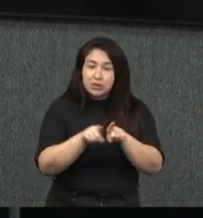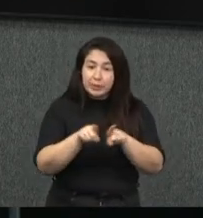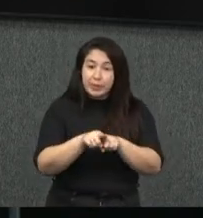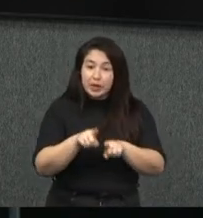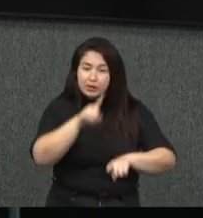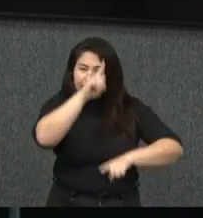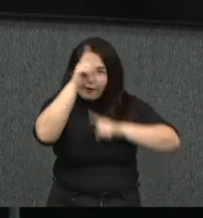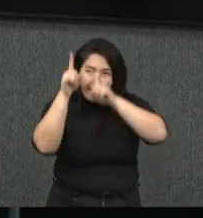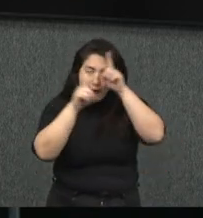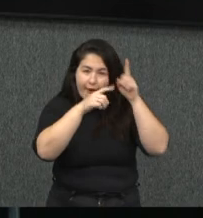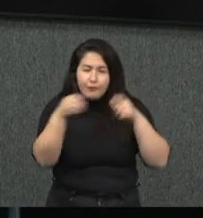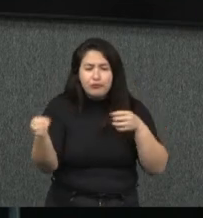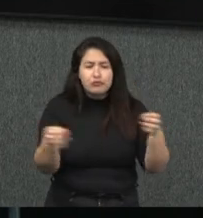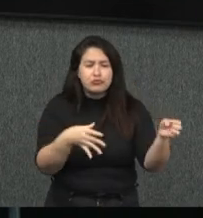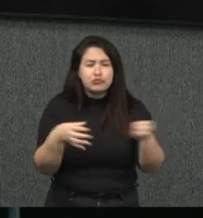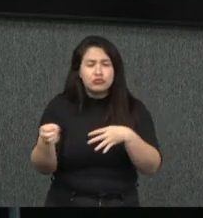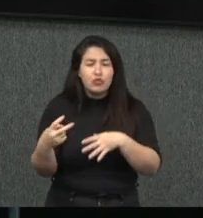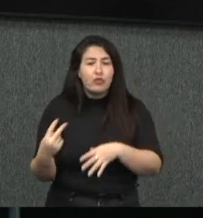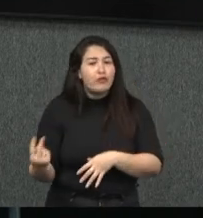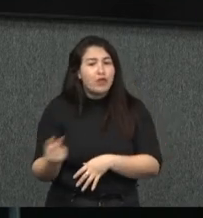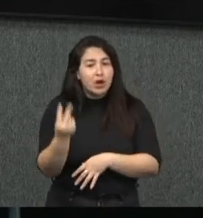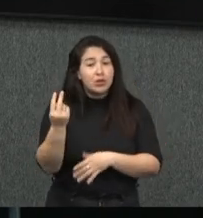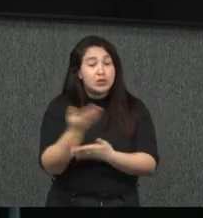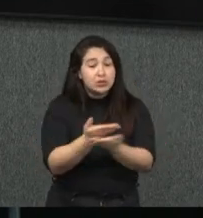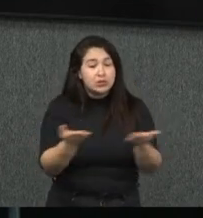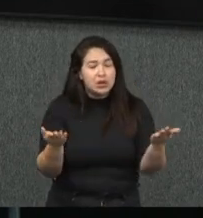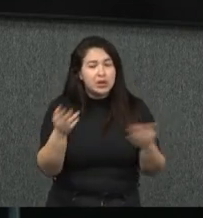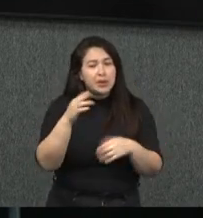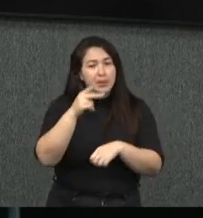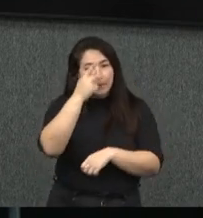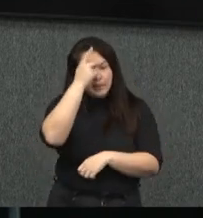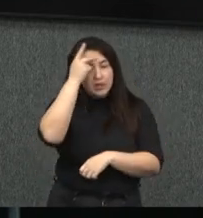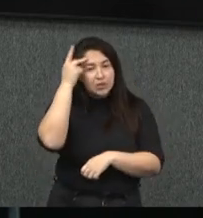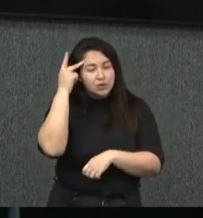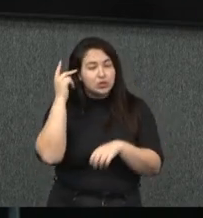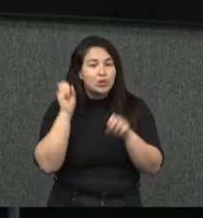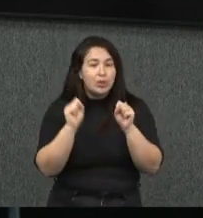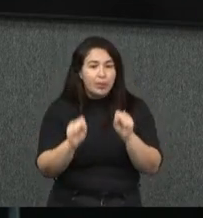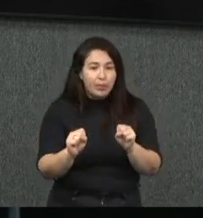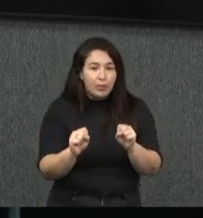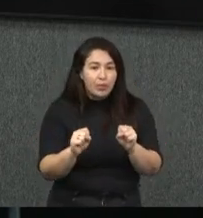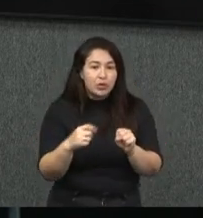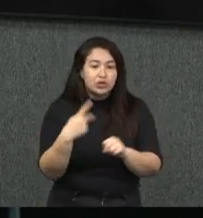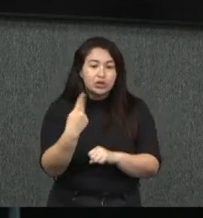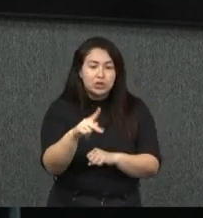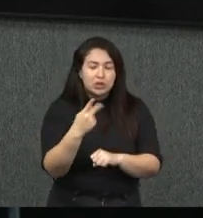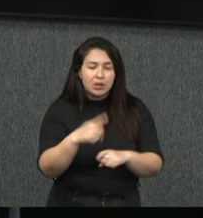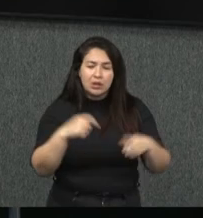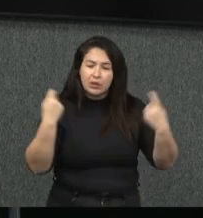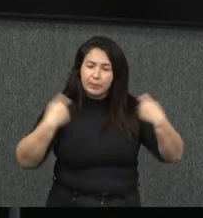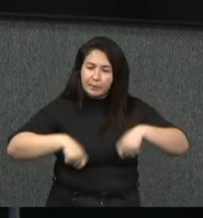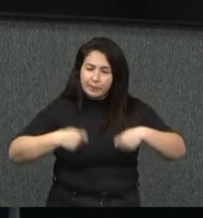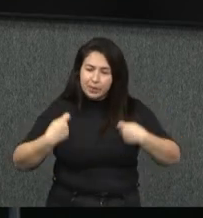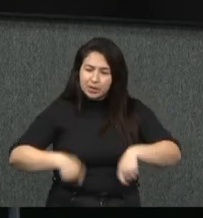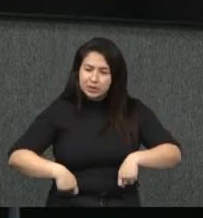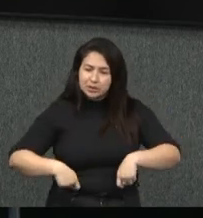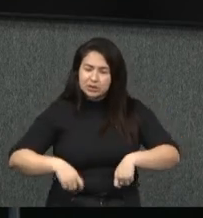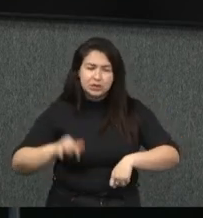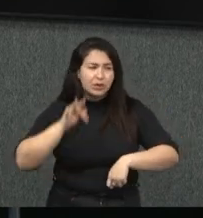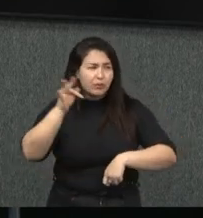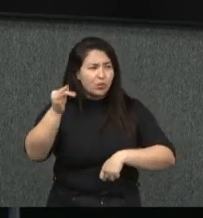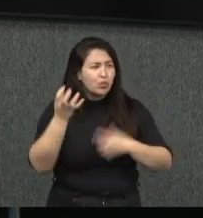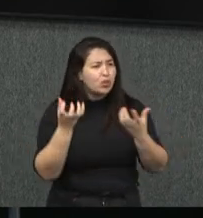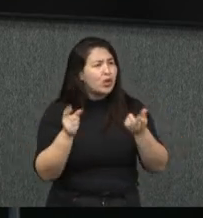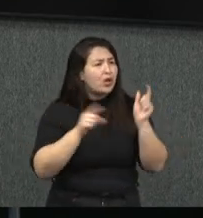onde a gente valoriza as pessoas para que atendam as suas necessidades e as expectativas de vida.